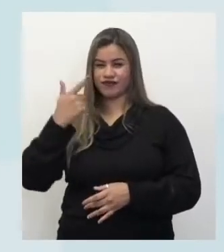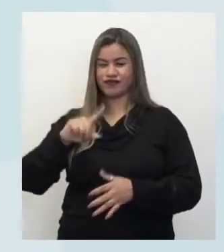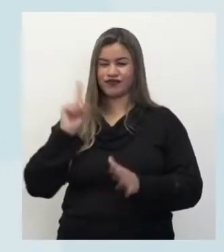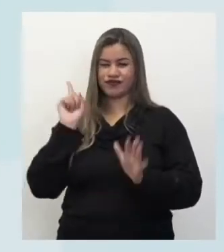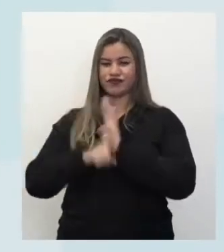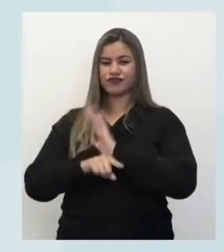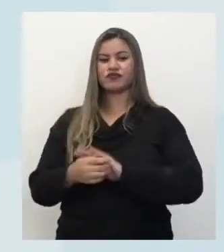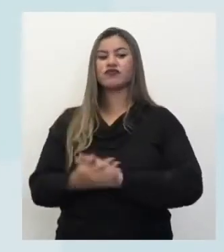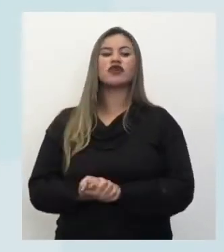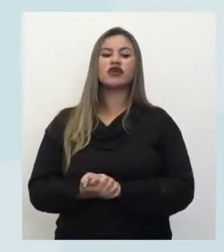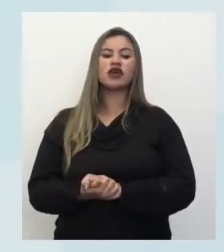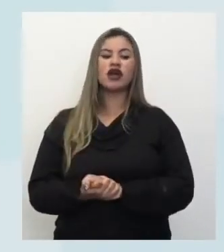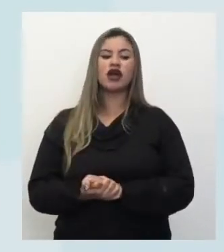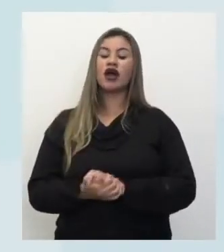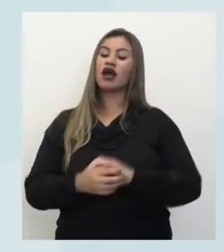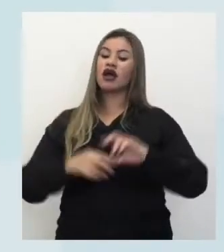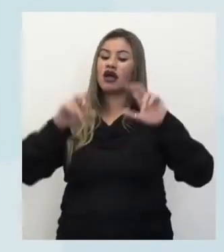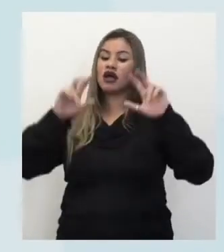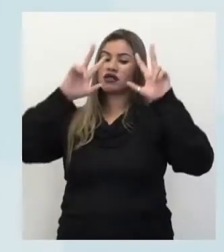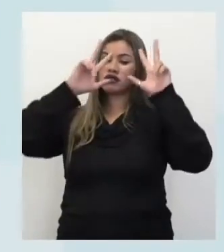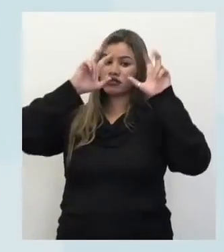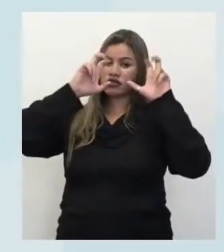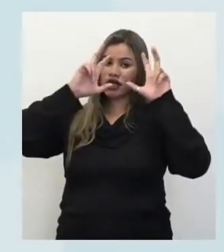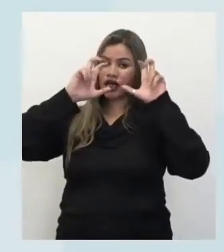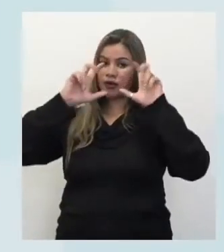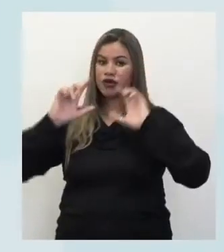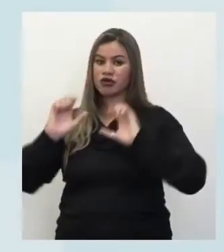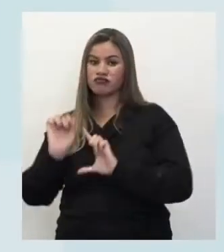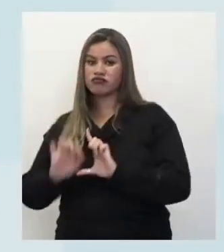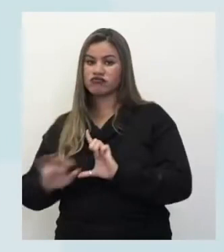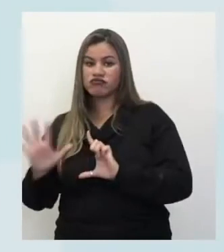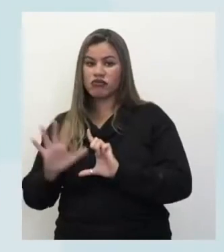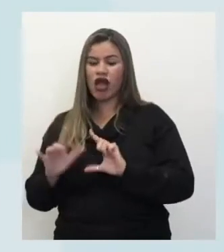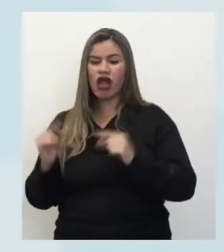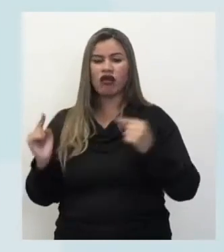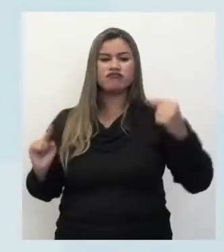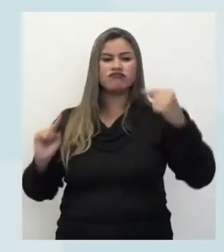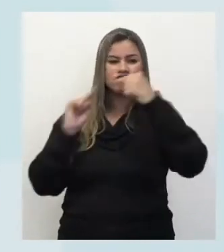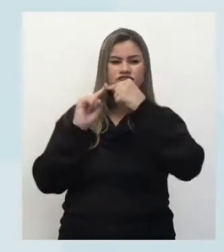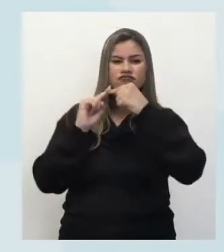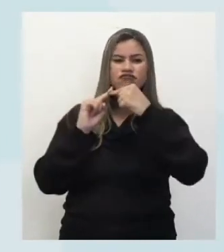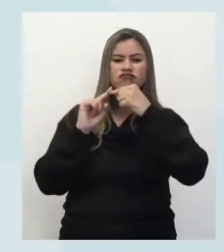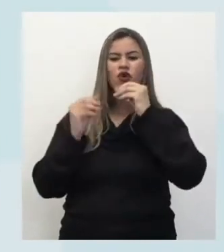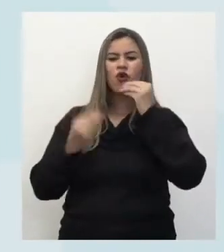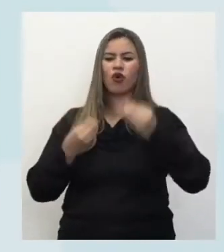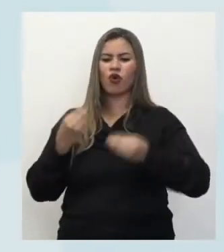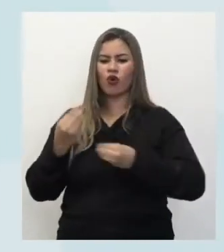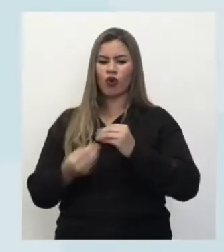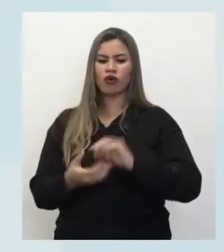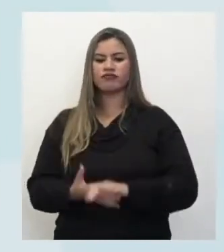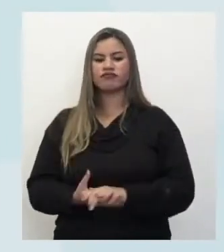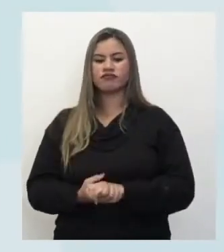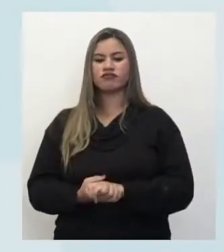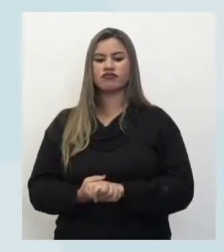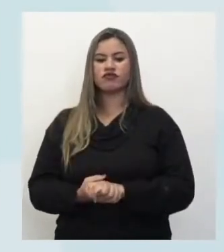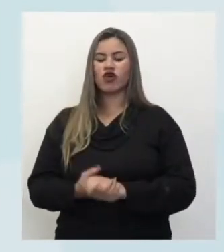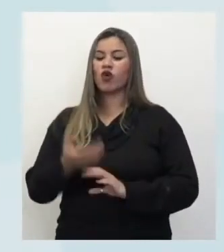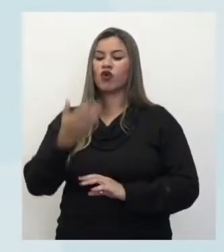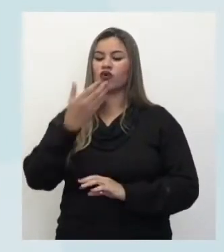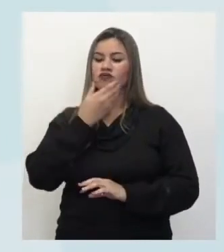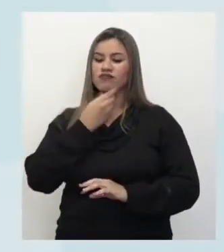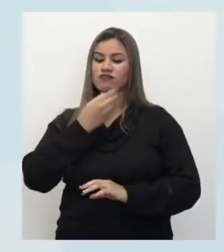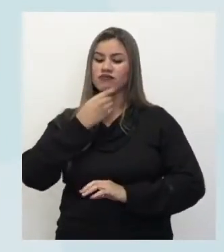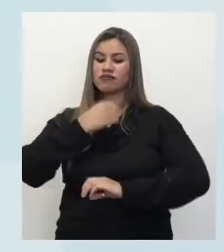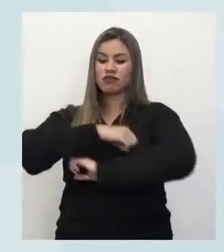perguntas. Qual a relação entre a foto e o título? A Lívia disse que o de braços cruzados parece ser o